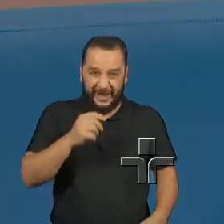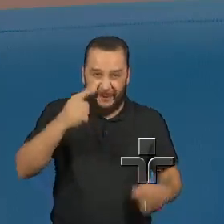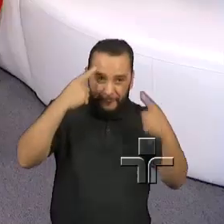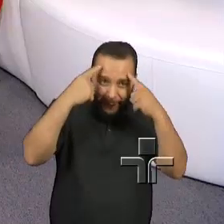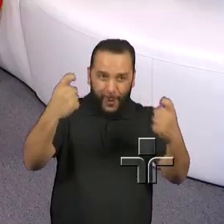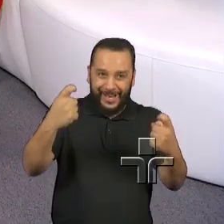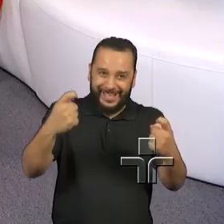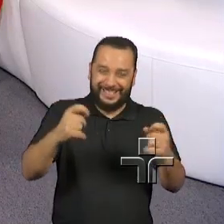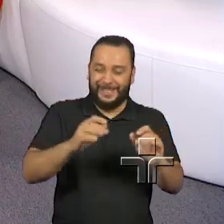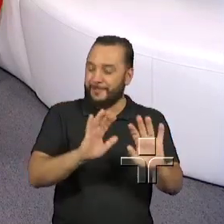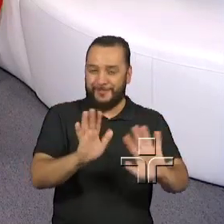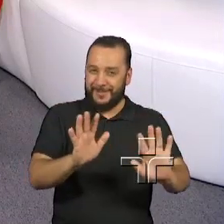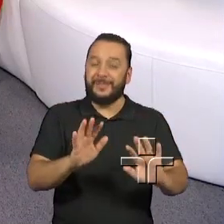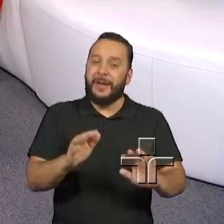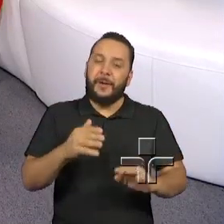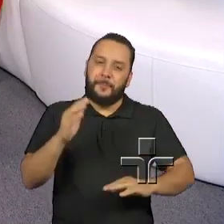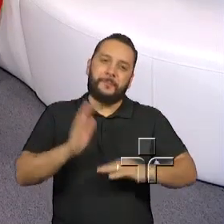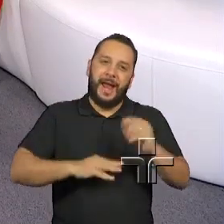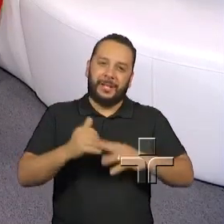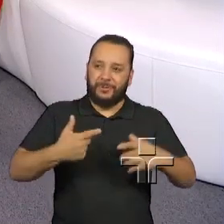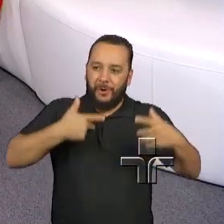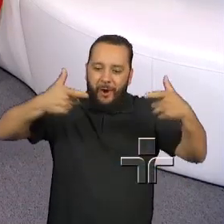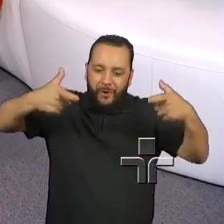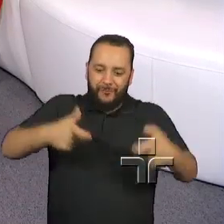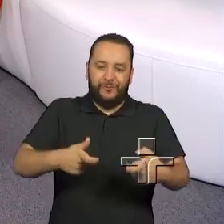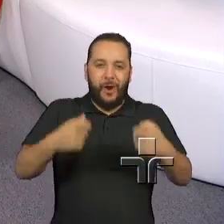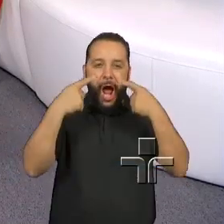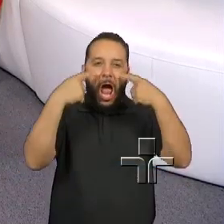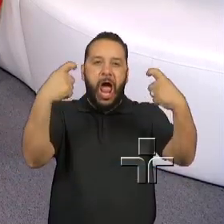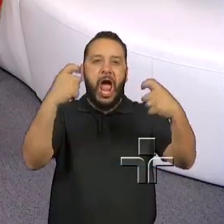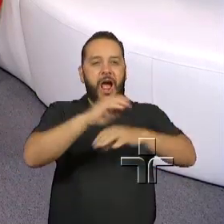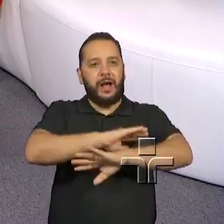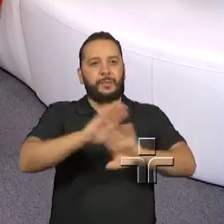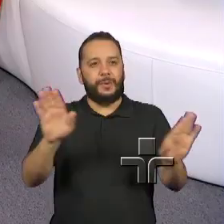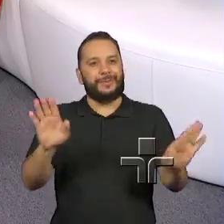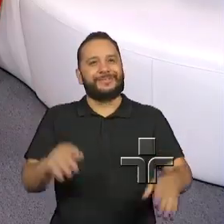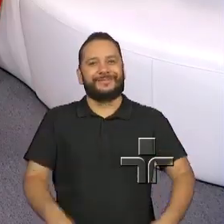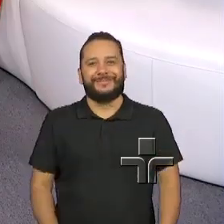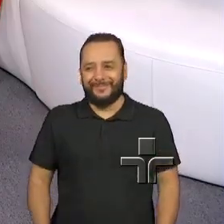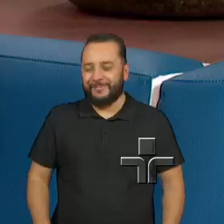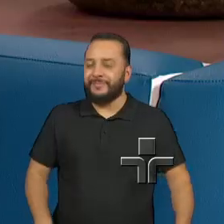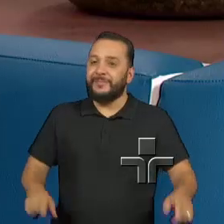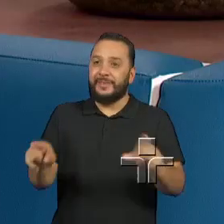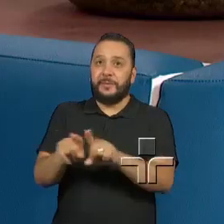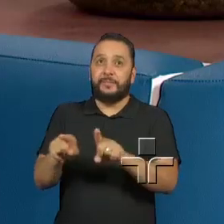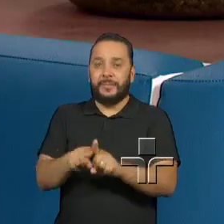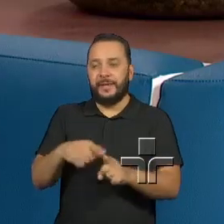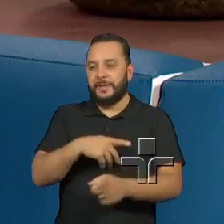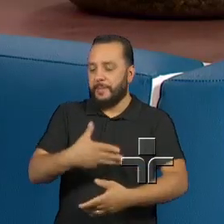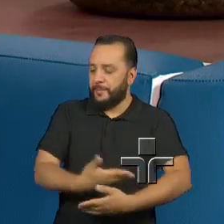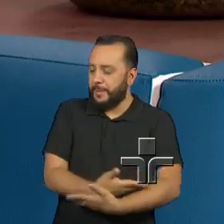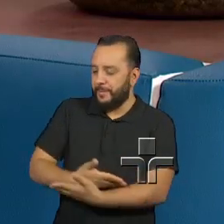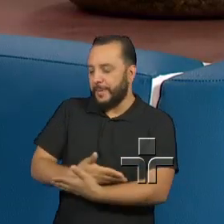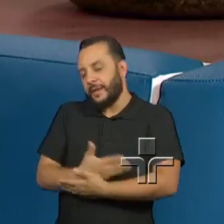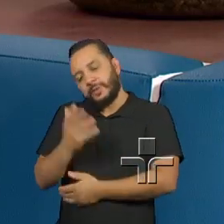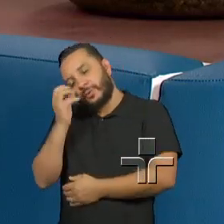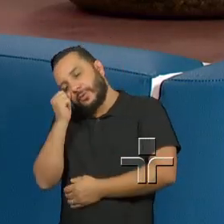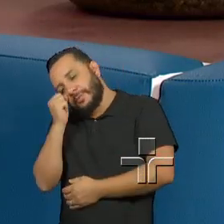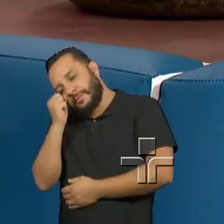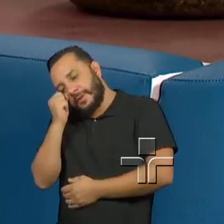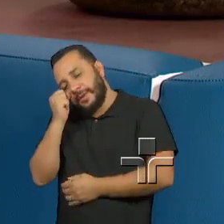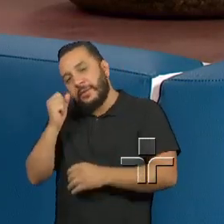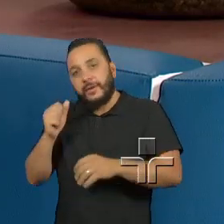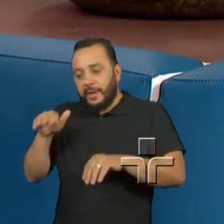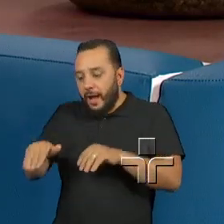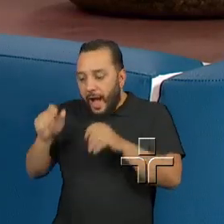acaba que assim, fica mais prático também, tá? Acho que uma outra dúvida dos pais, né, é se o bebezinho está dormindo, se acorda ou não. Como